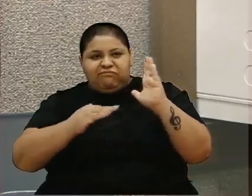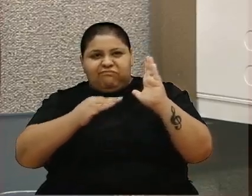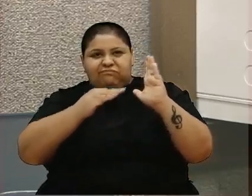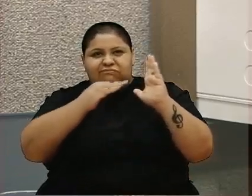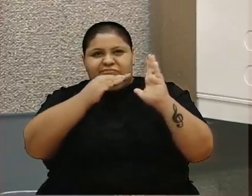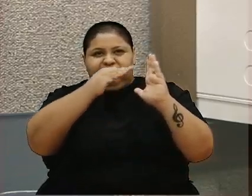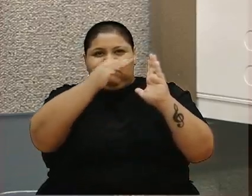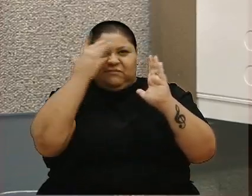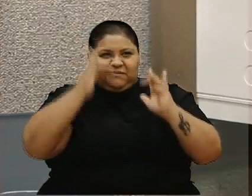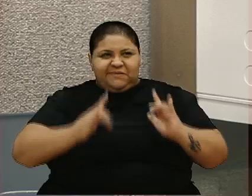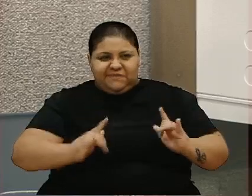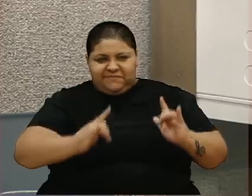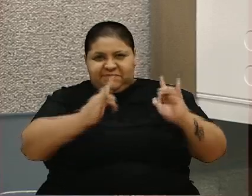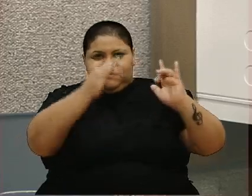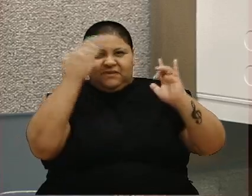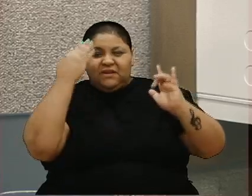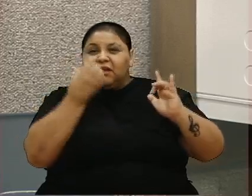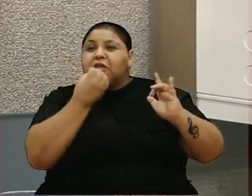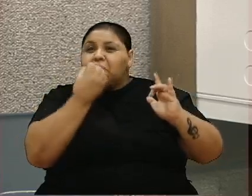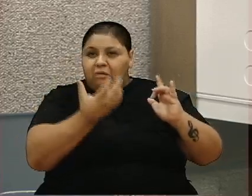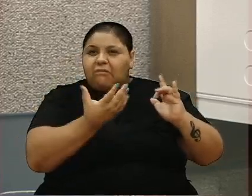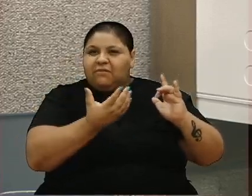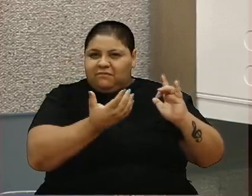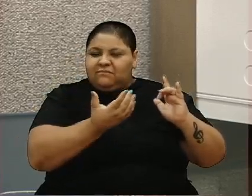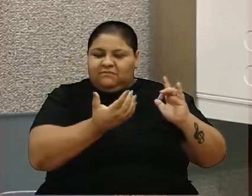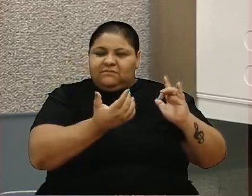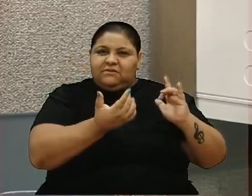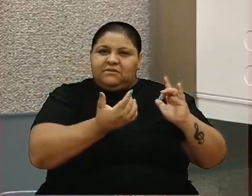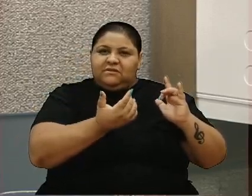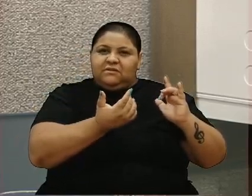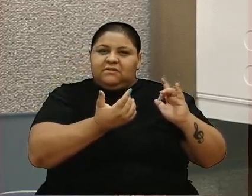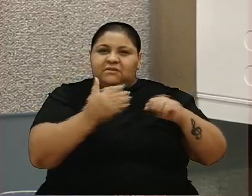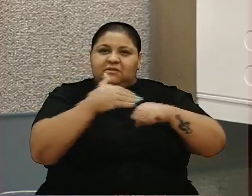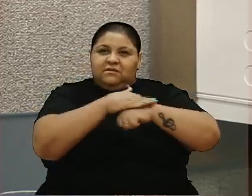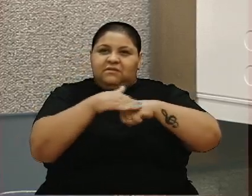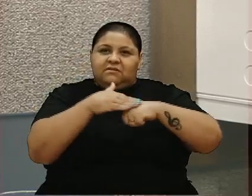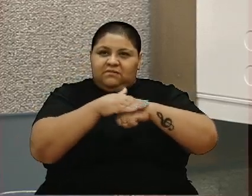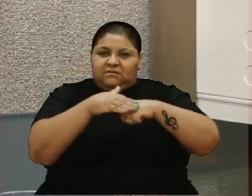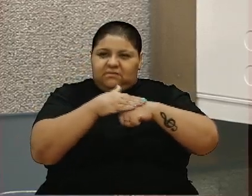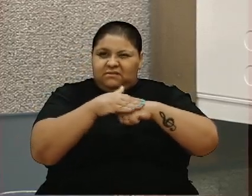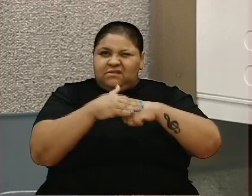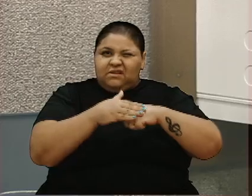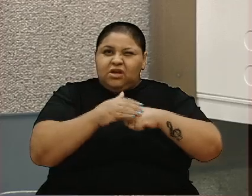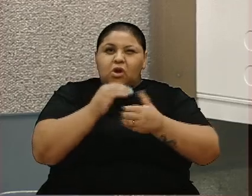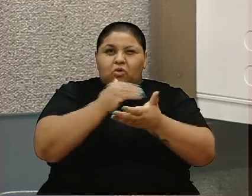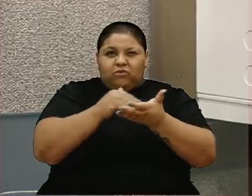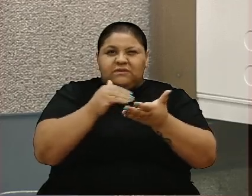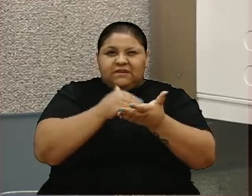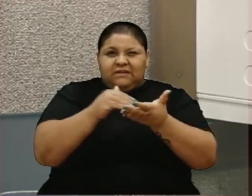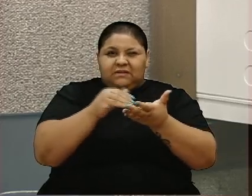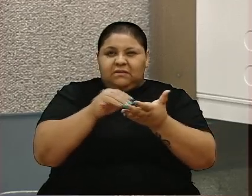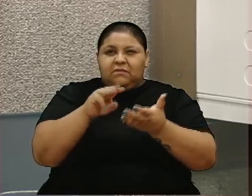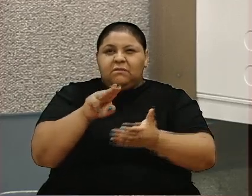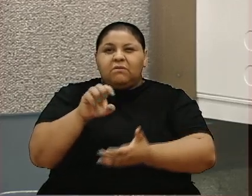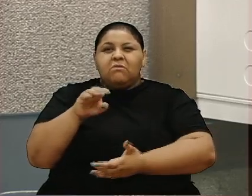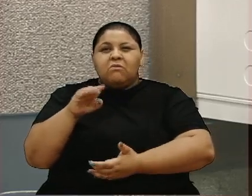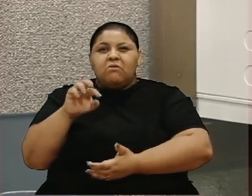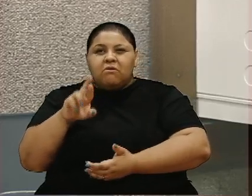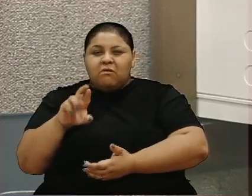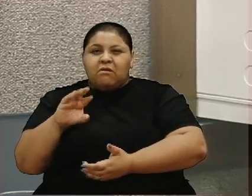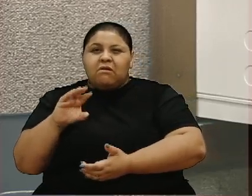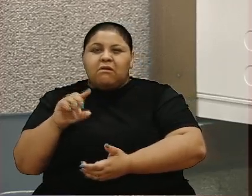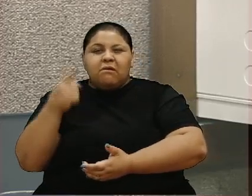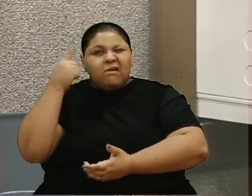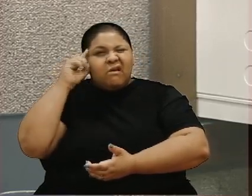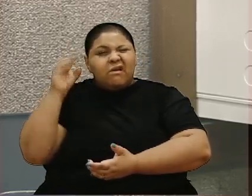né? Que bom que na conversa com o Caberlon e com o secretário Weber ficou a